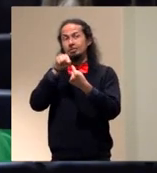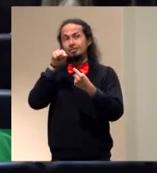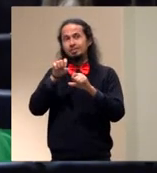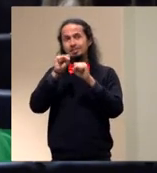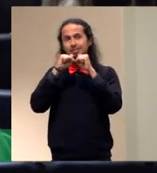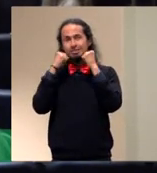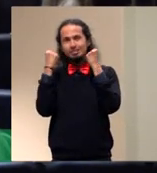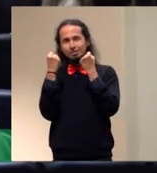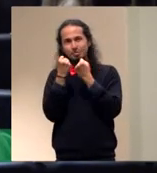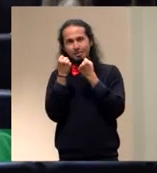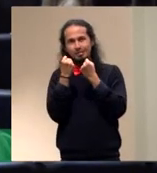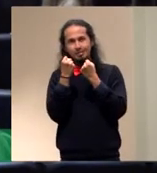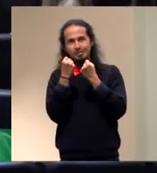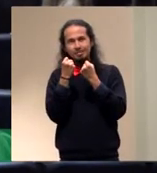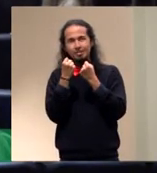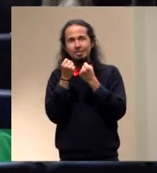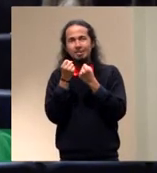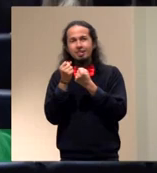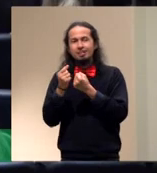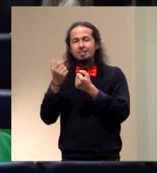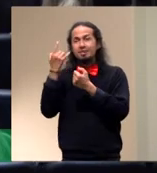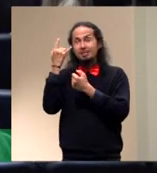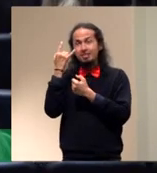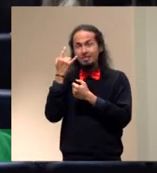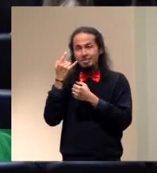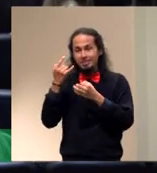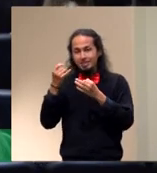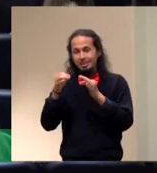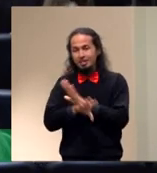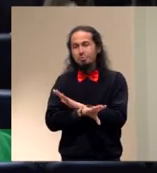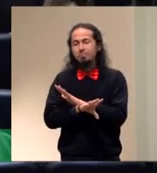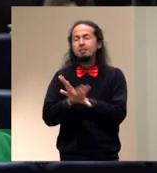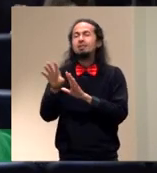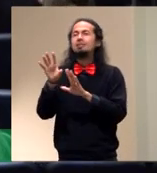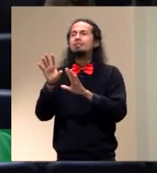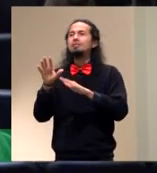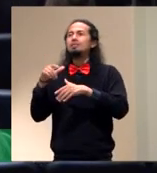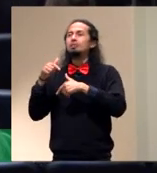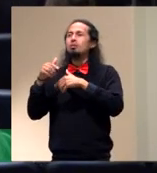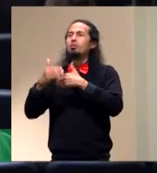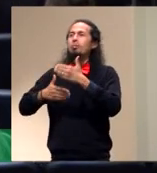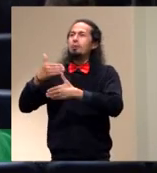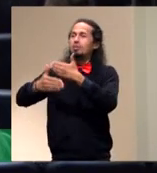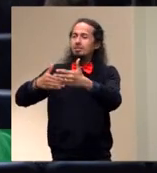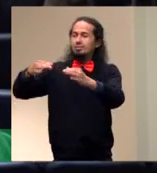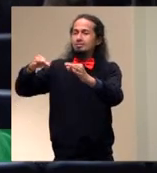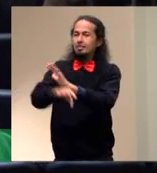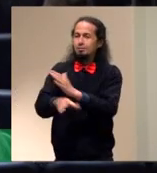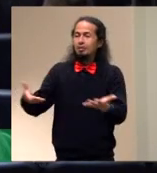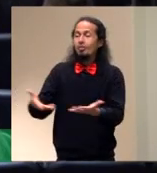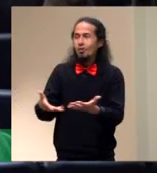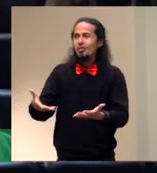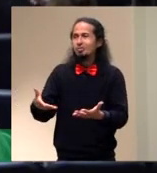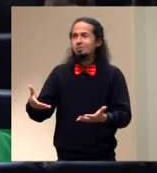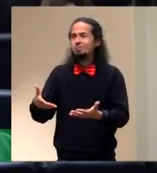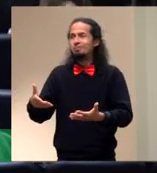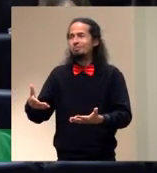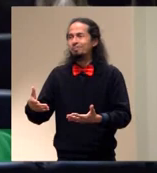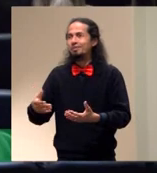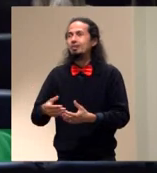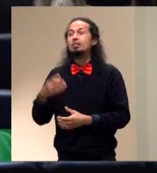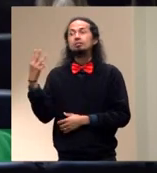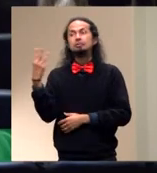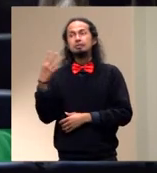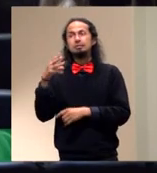coroa um processo, né? Nós estamos no terceiro seminário de discussão da base na rede, e, em